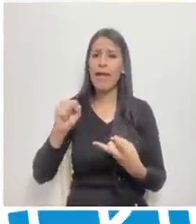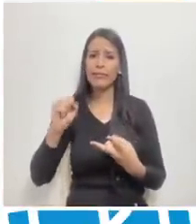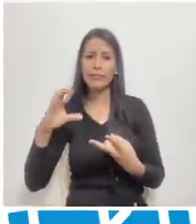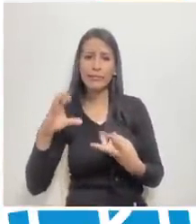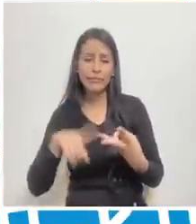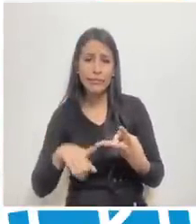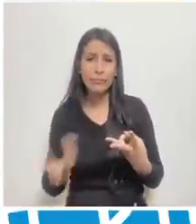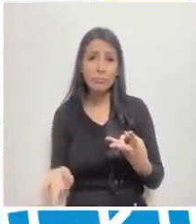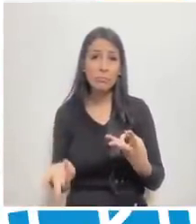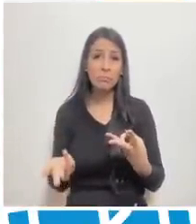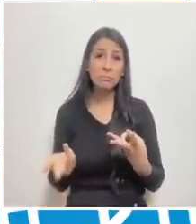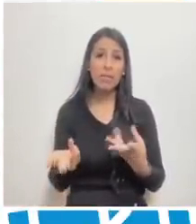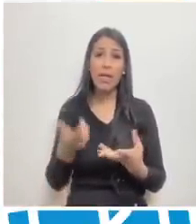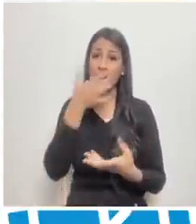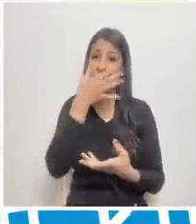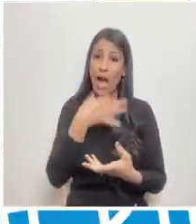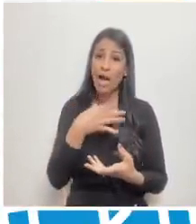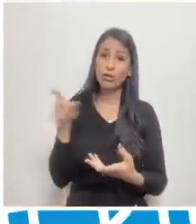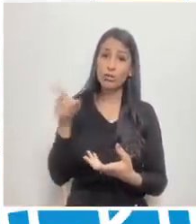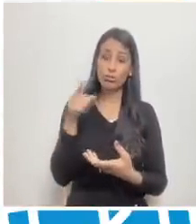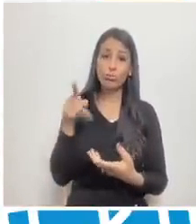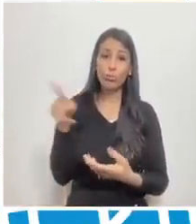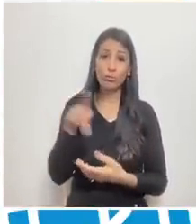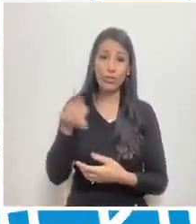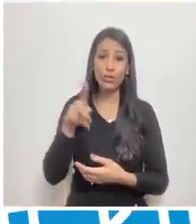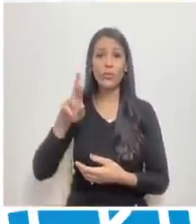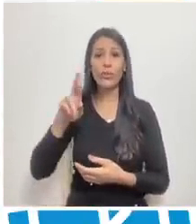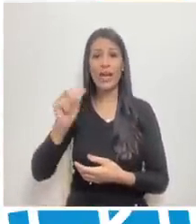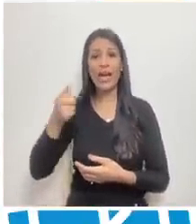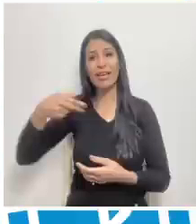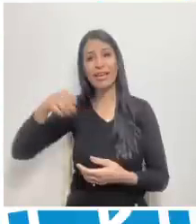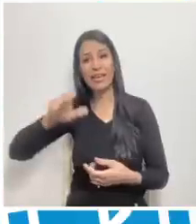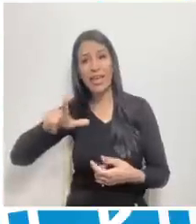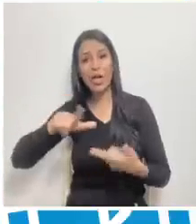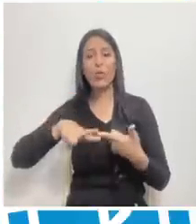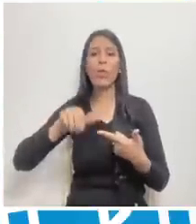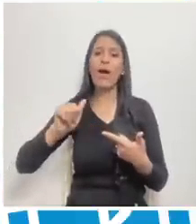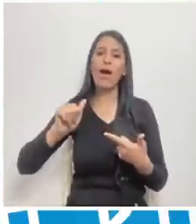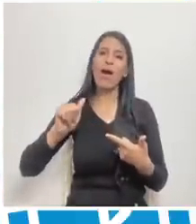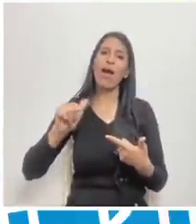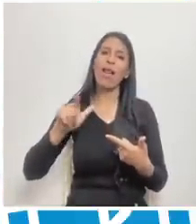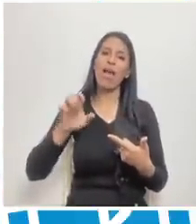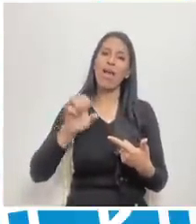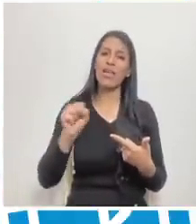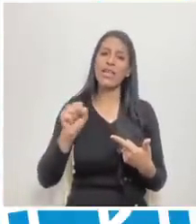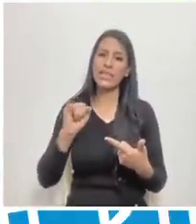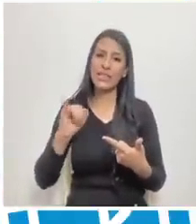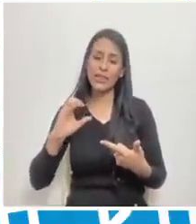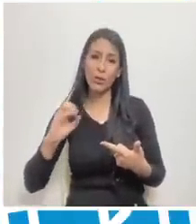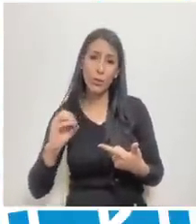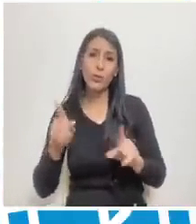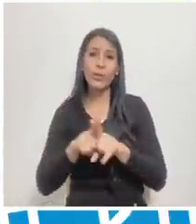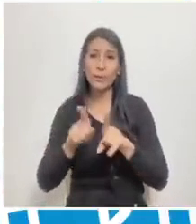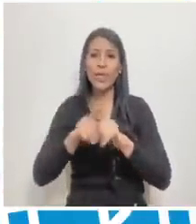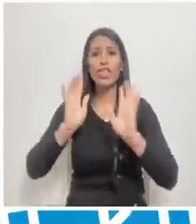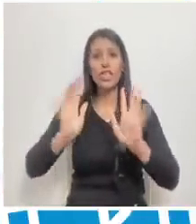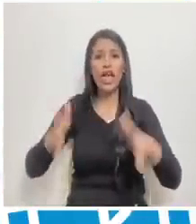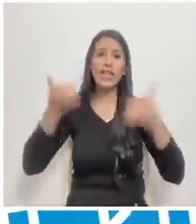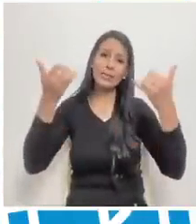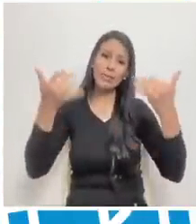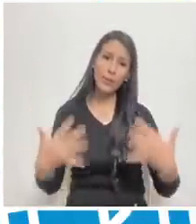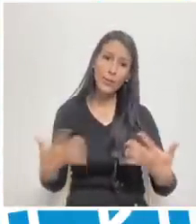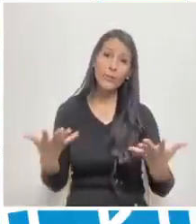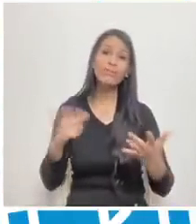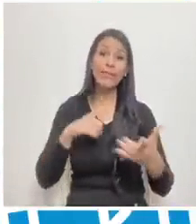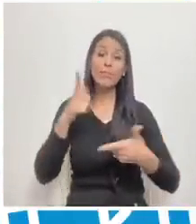tanto a Raquel quanto o Alessio, já colocaram isso muito bem, né? Há problemas, que comparabilidade a gente vai conseguir? Há problemas com